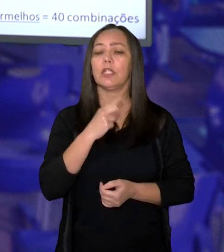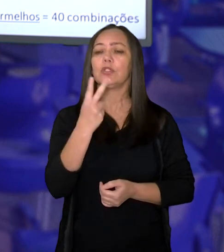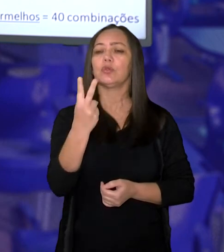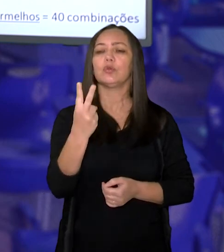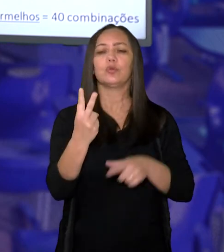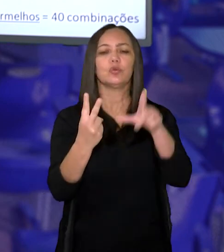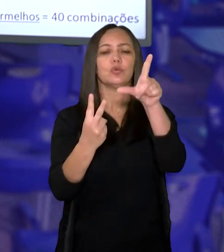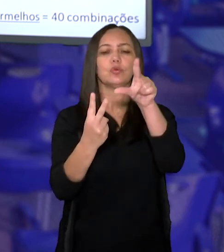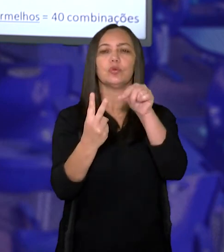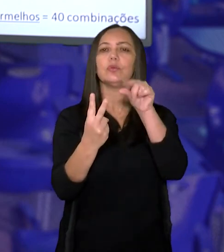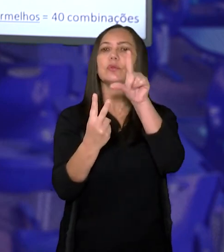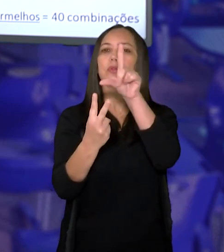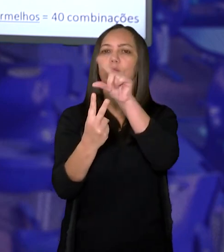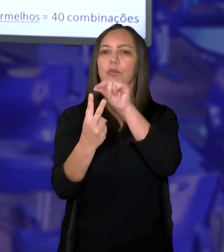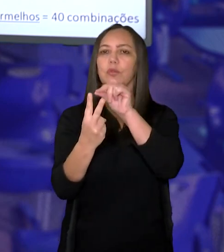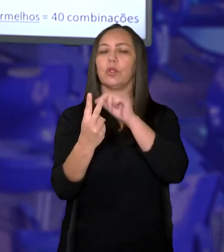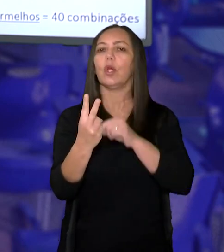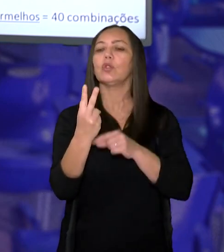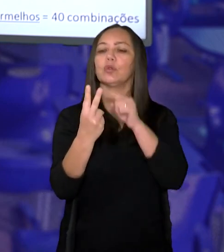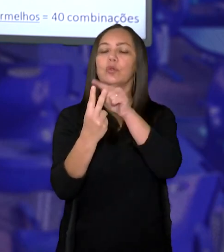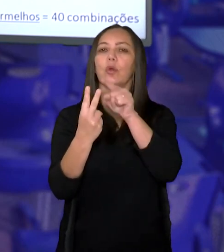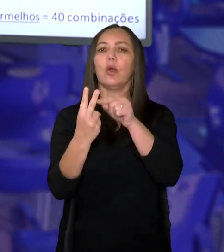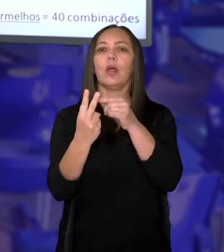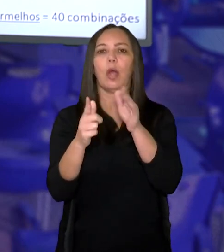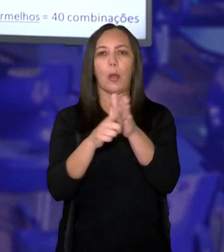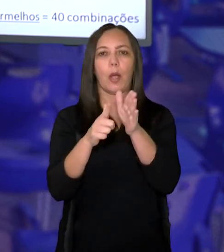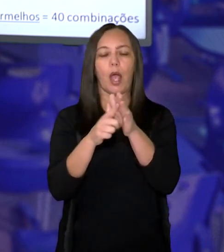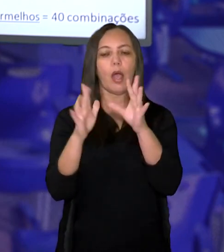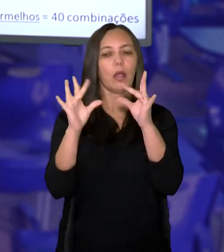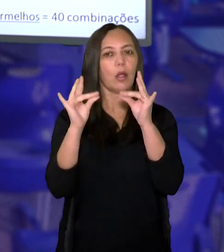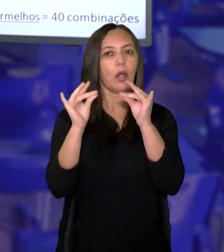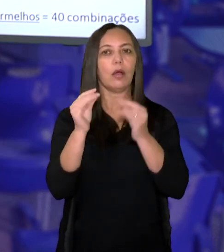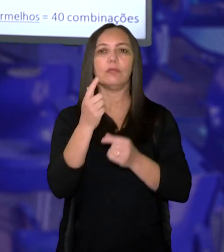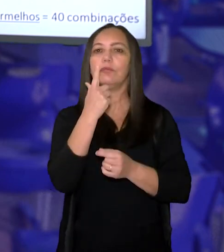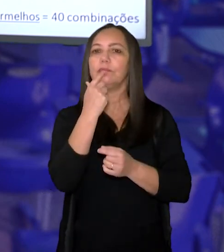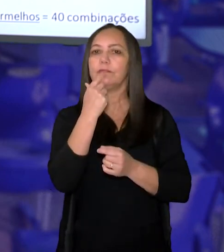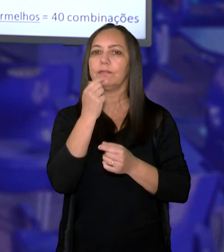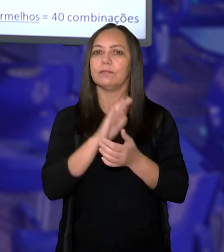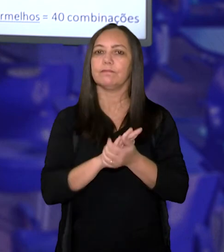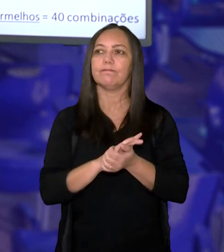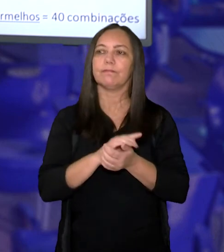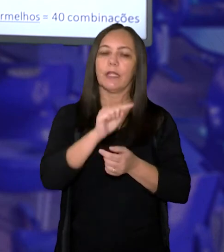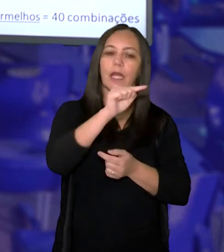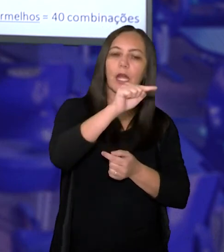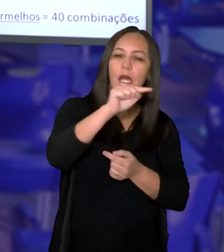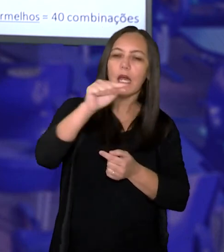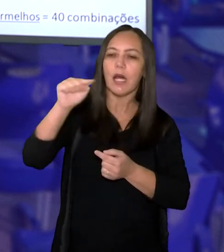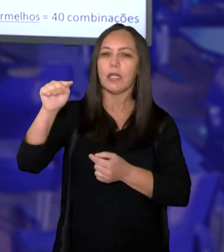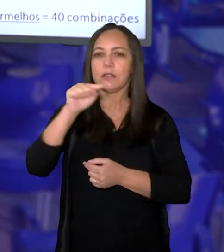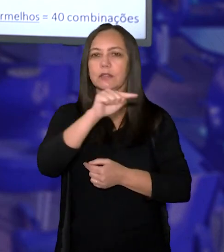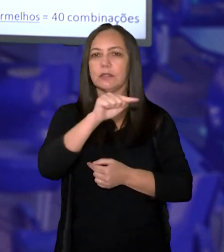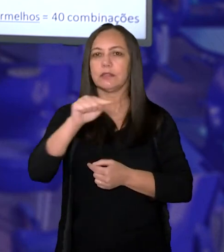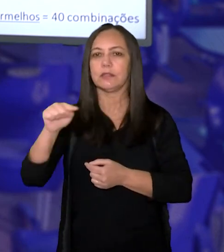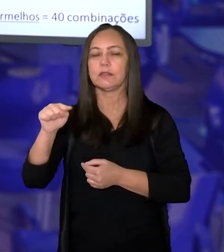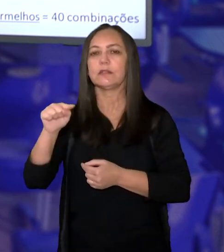2 opções, que são 2 adesivos vermelhos. E na linha eu